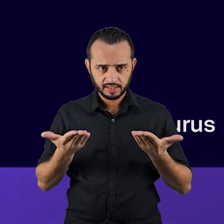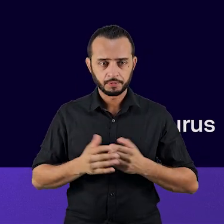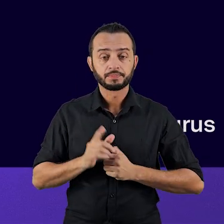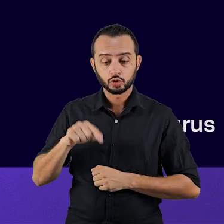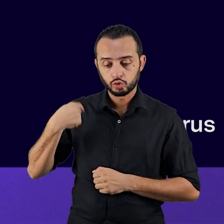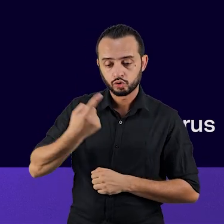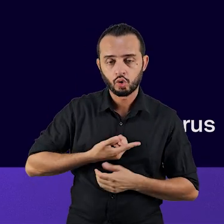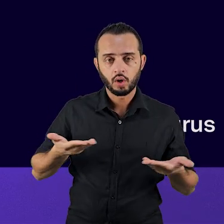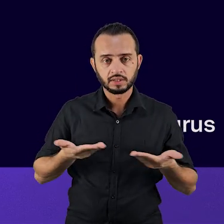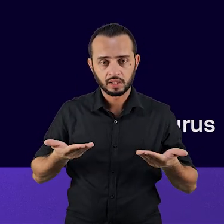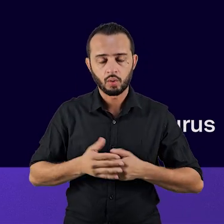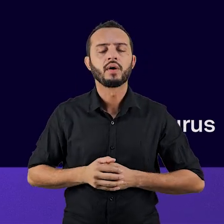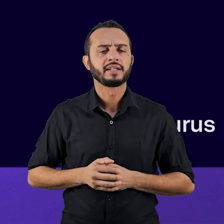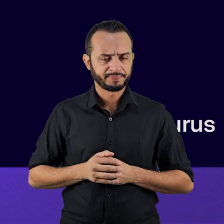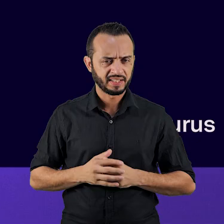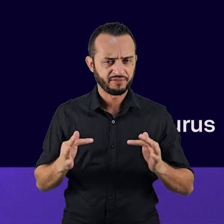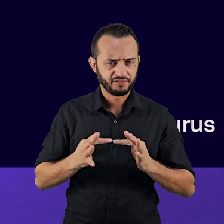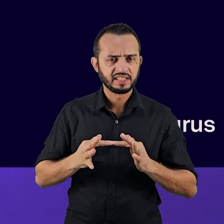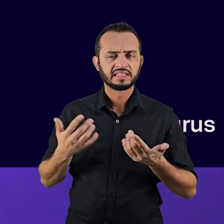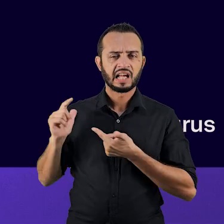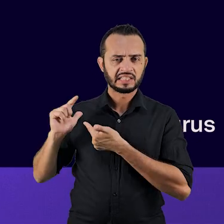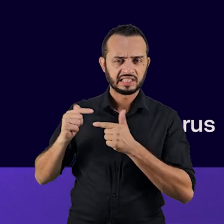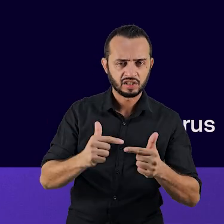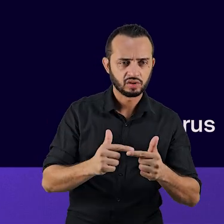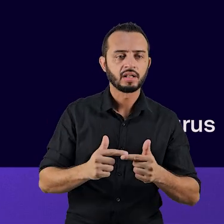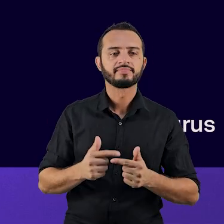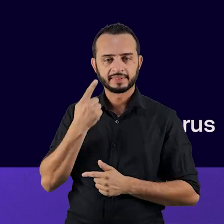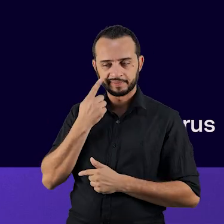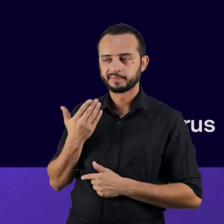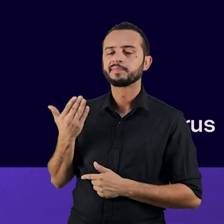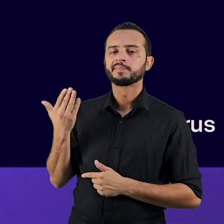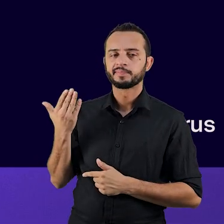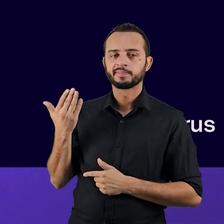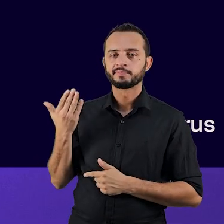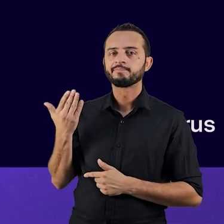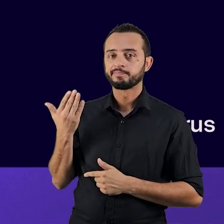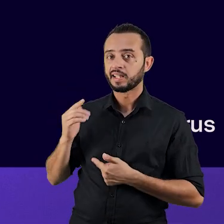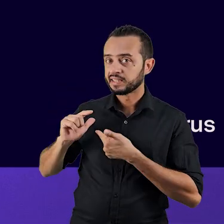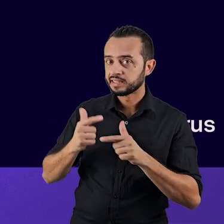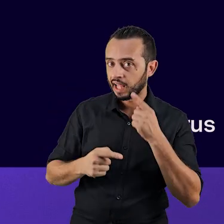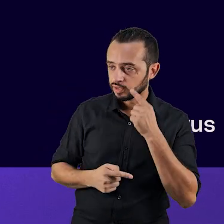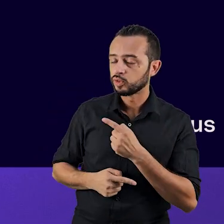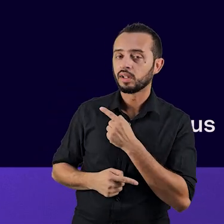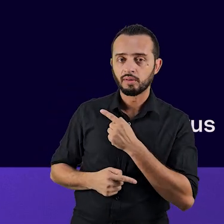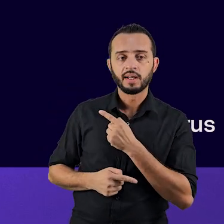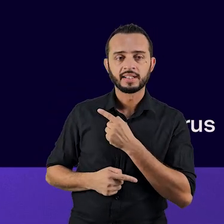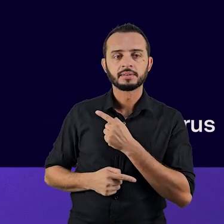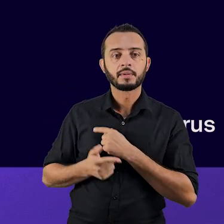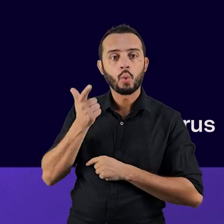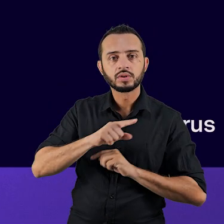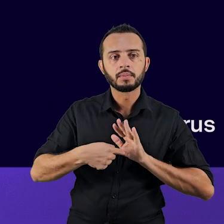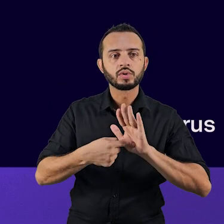Tá? Nós, na mecânica clássica, utilizamos a lei de Newton, F é igual a ma, para trazer dinâmica para o